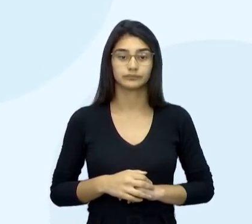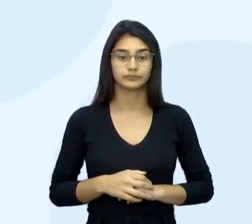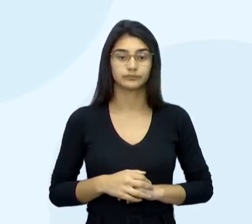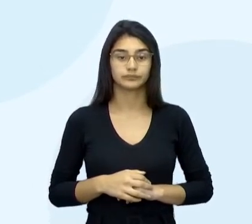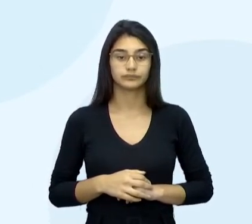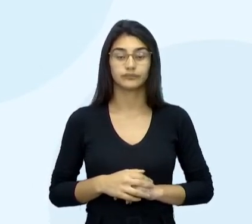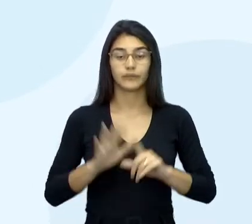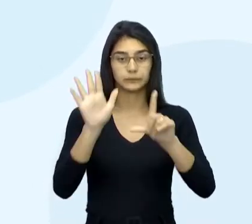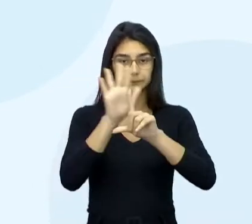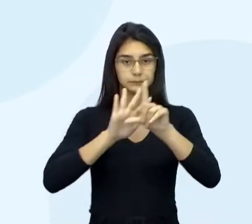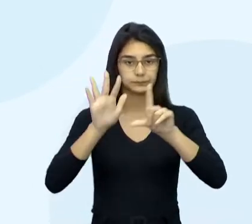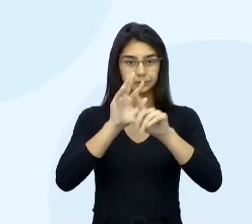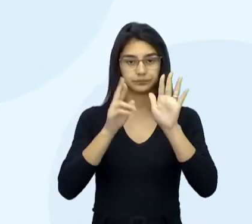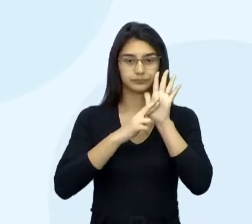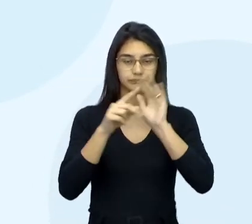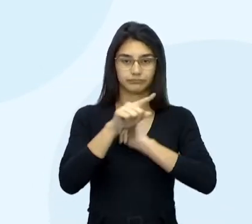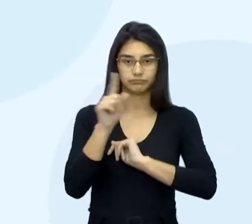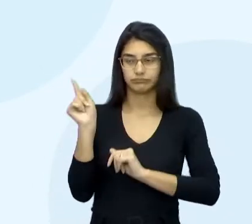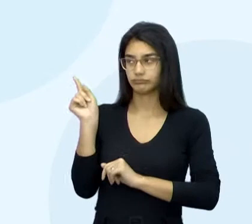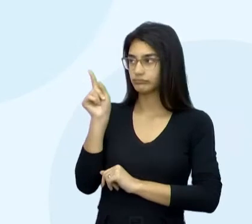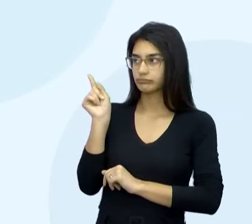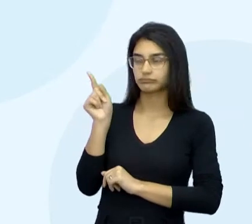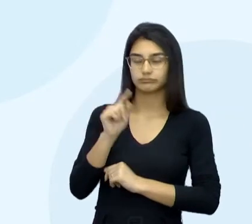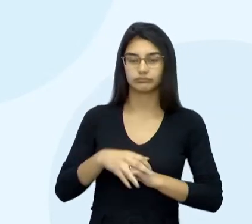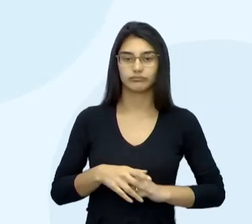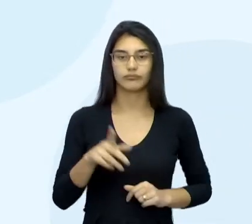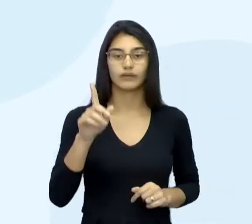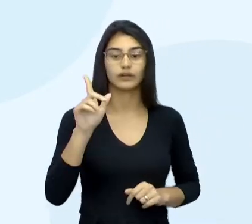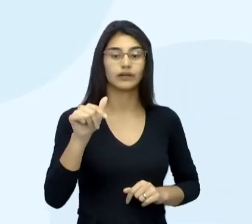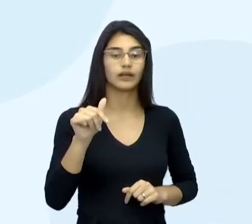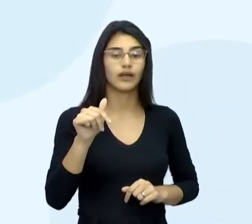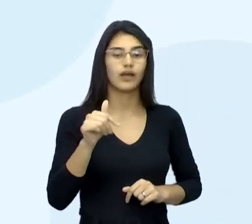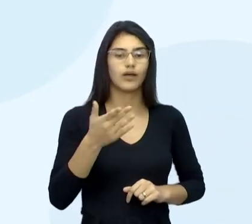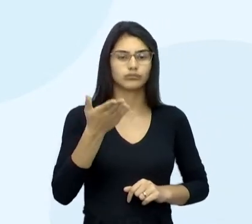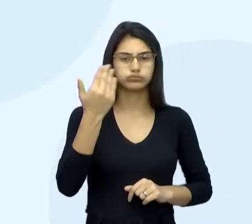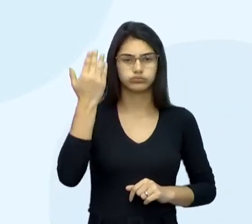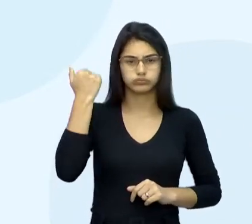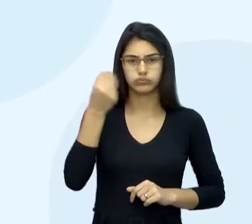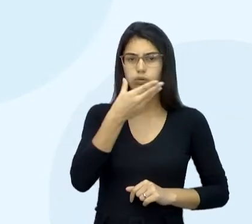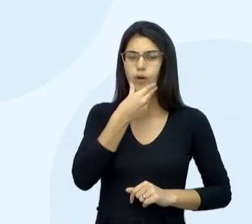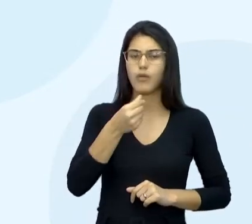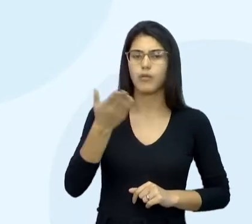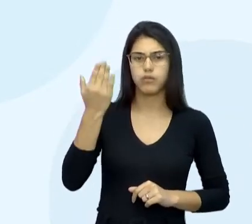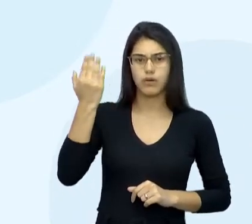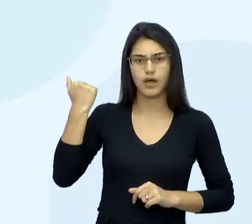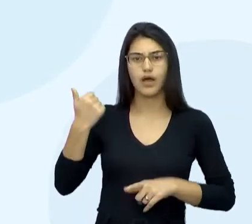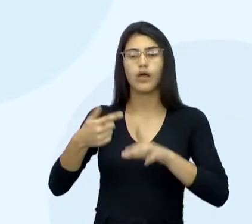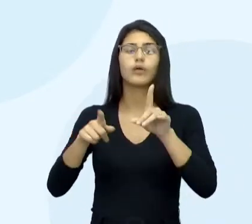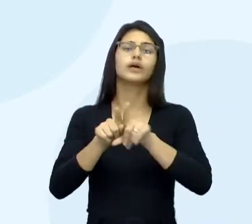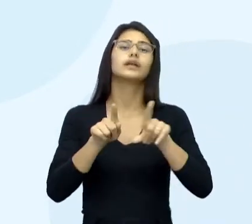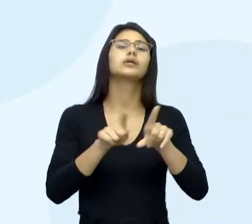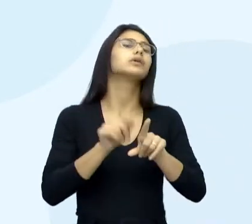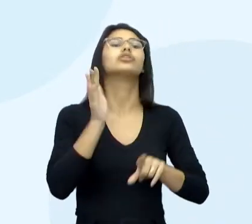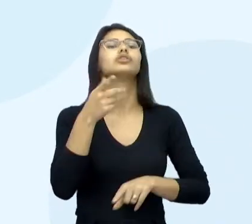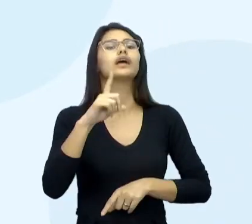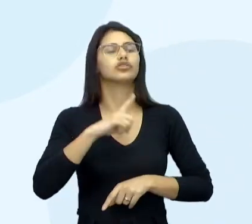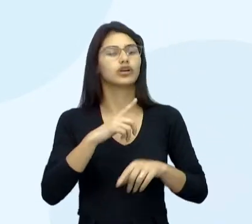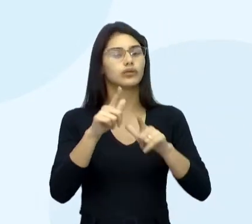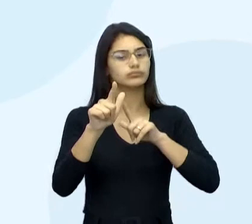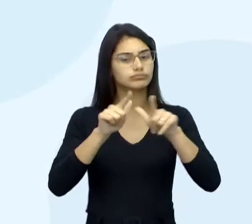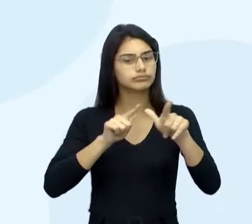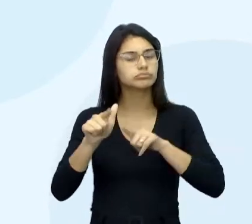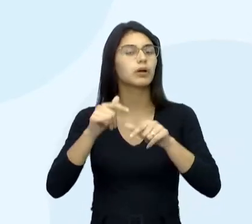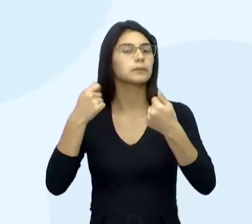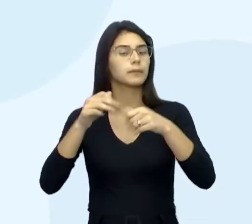nessa figura que está representada aí, que é de um ancestral que também já tinha aí trabalho